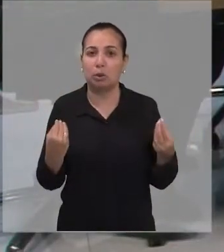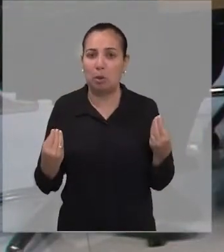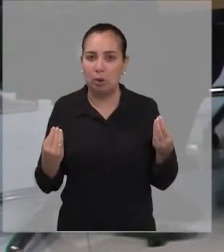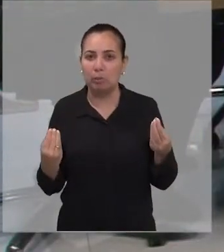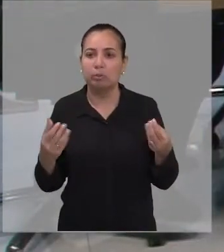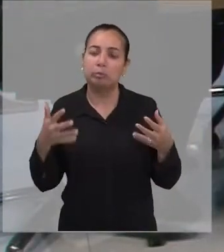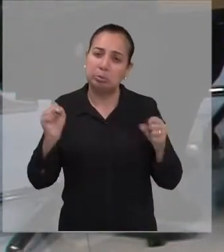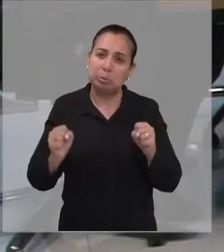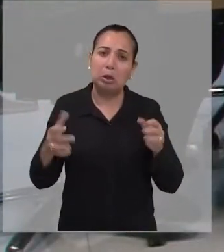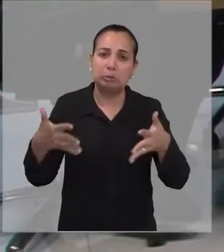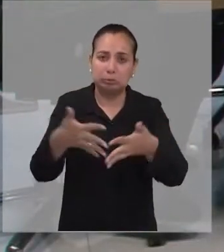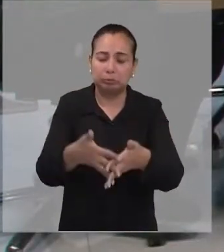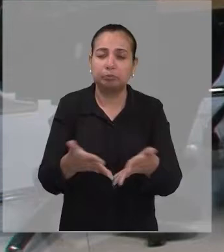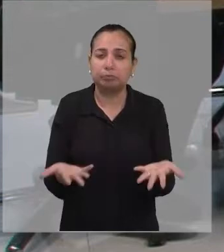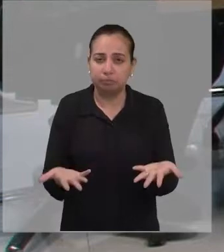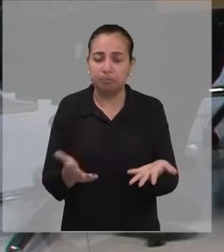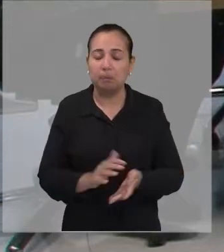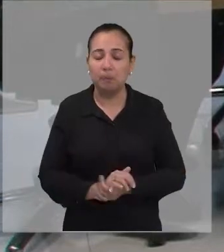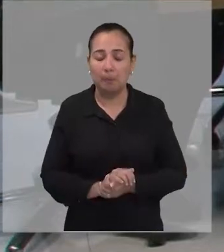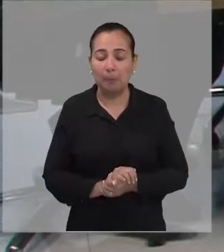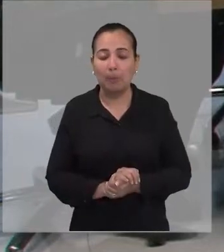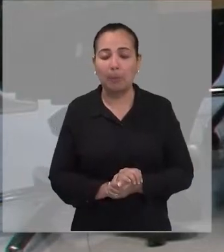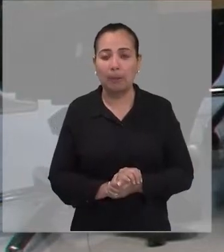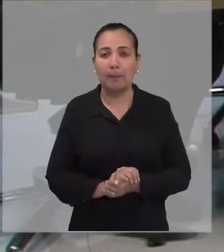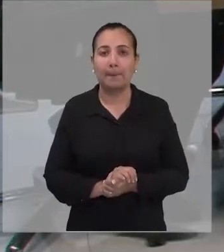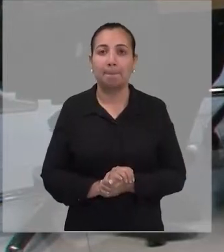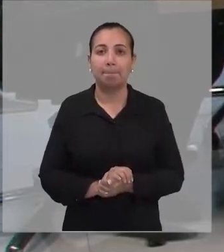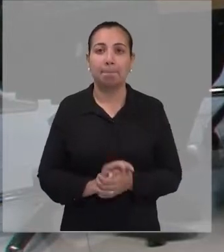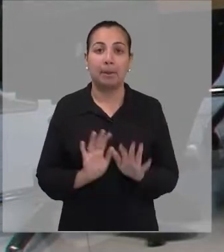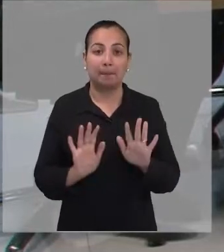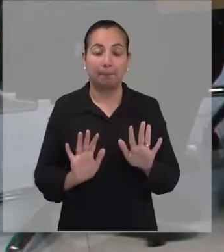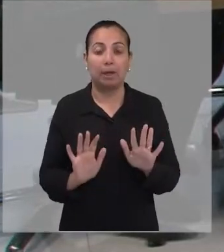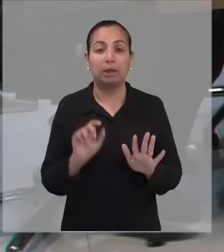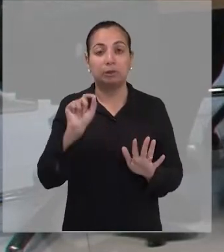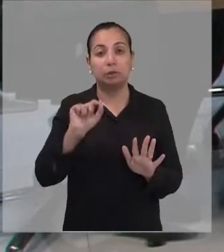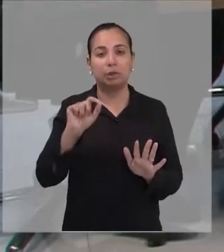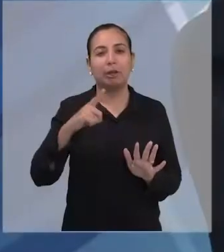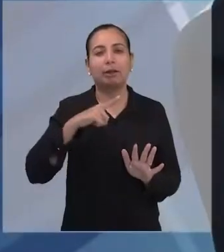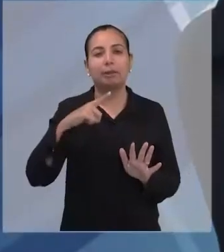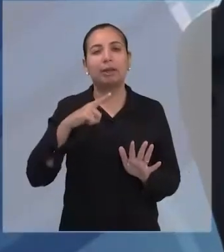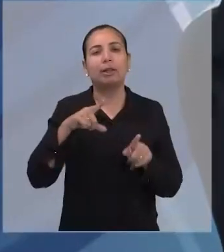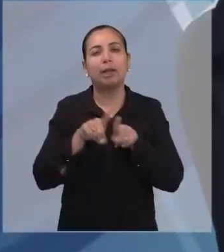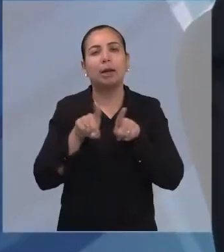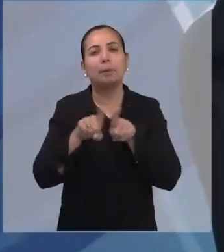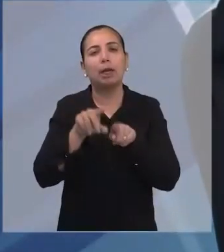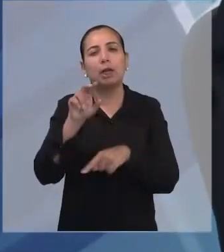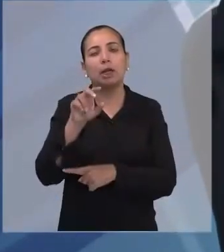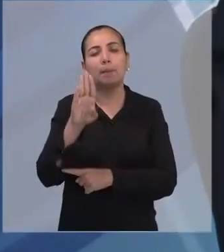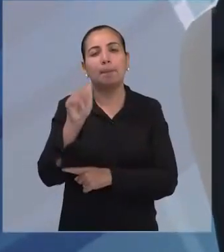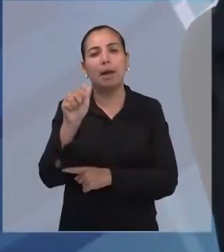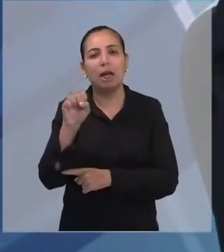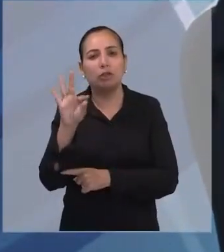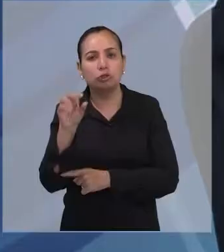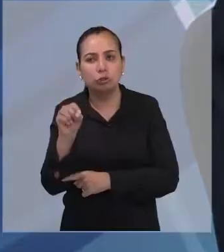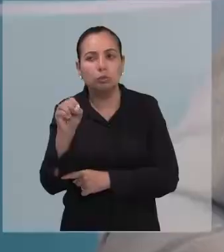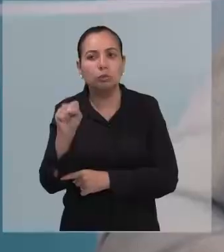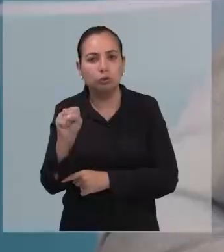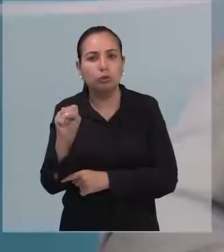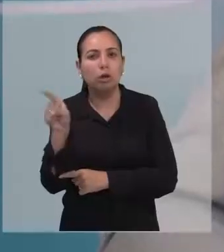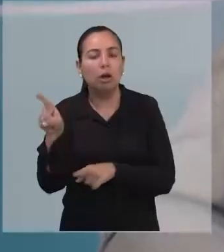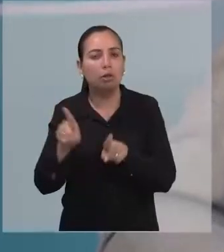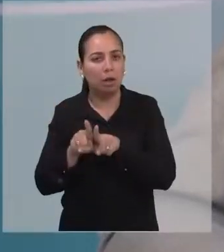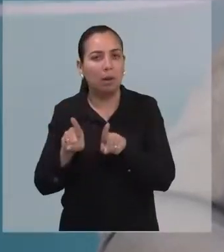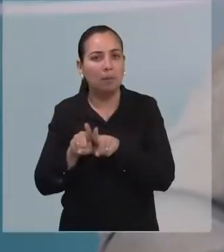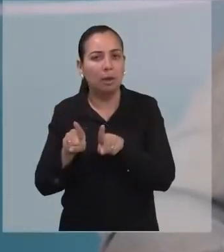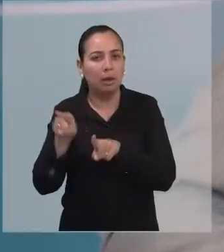Não, foi autorizado, tal qual o porta-voz, que também é general, o Rego Bastos, ele foi, o presidente